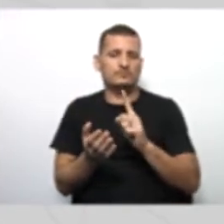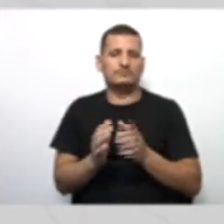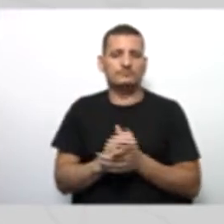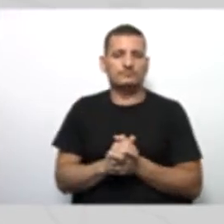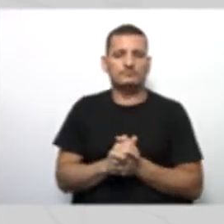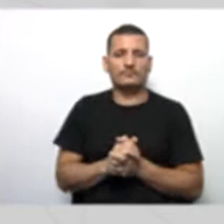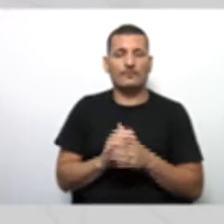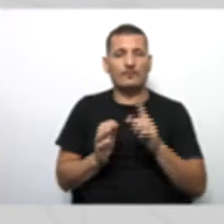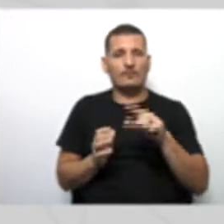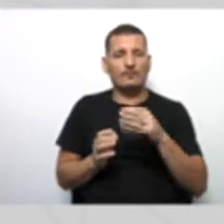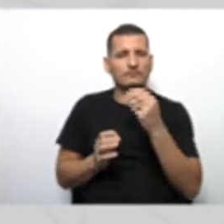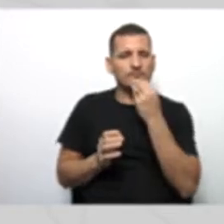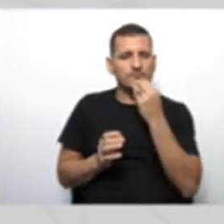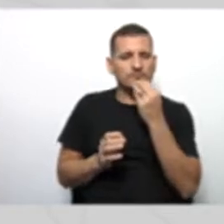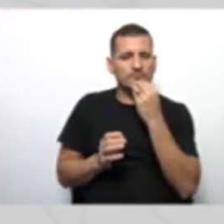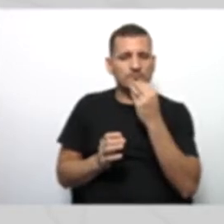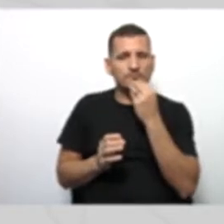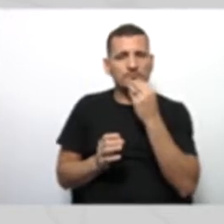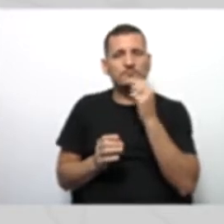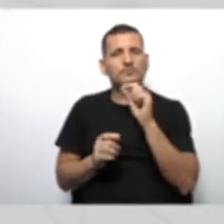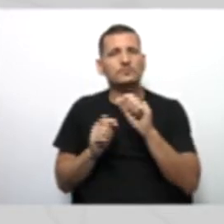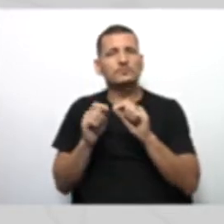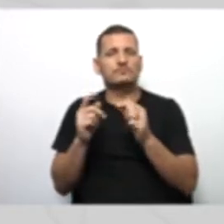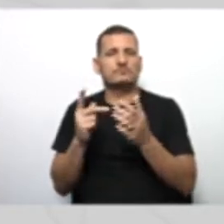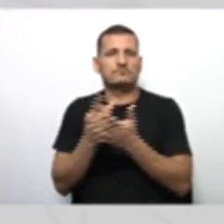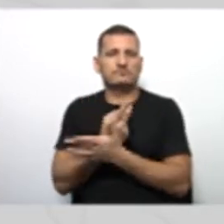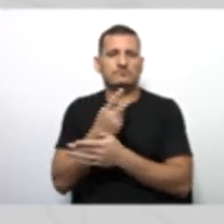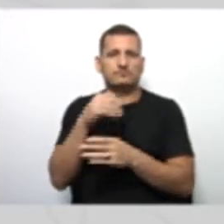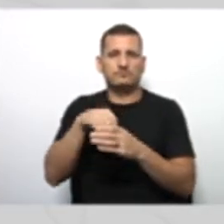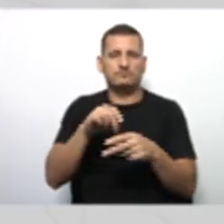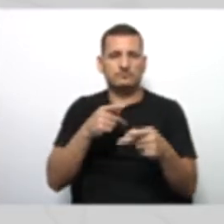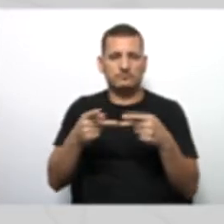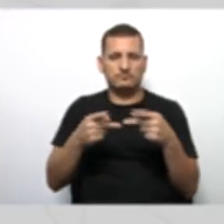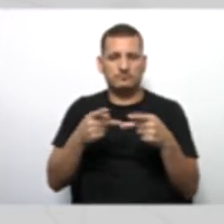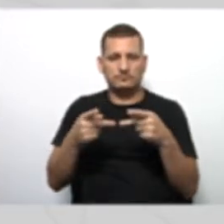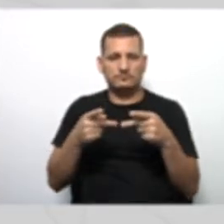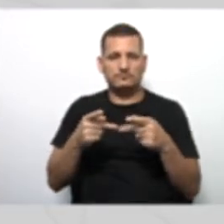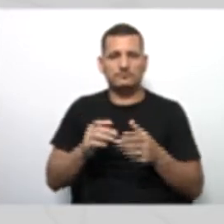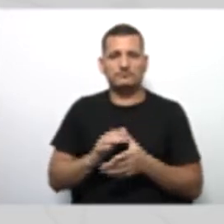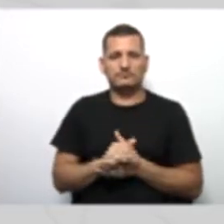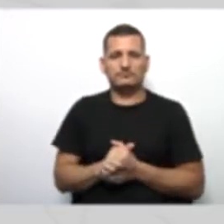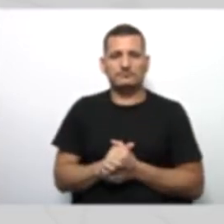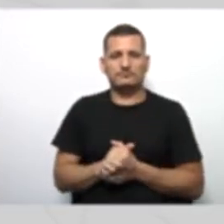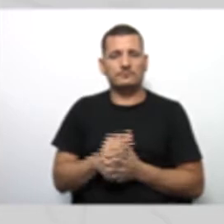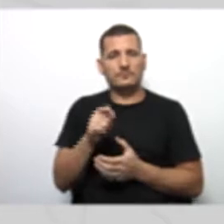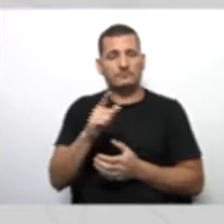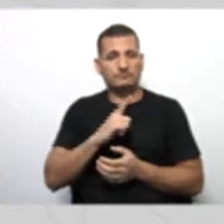ou oportunidade de algo ocorrer dentro do meu projeto, tá? Então ela